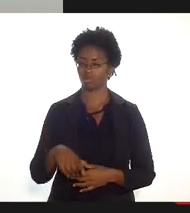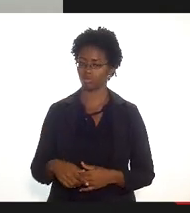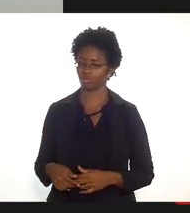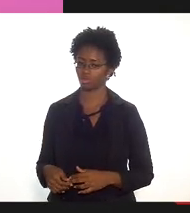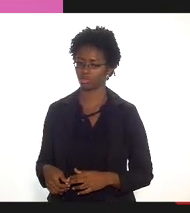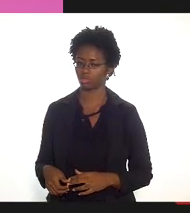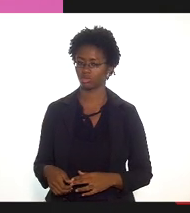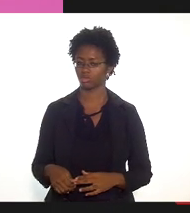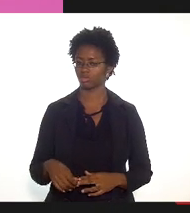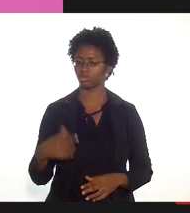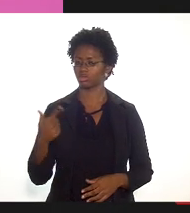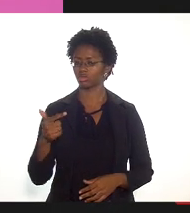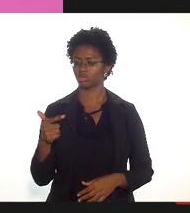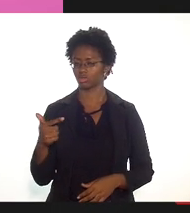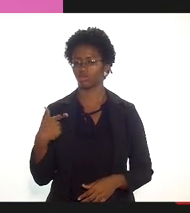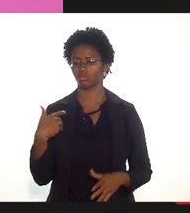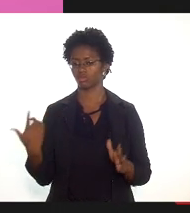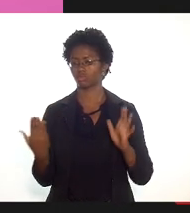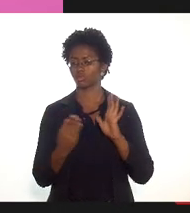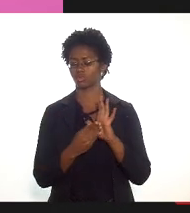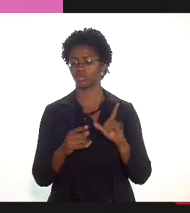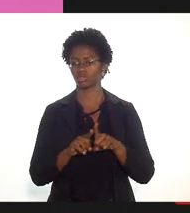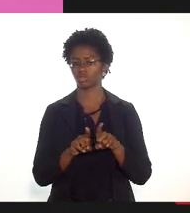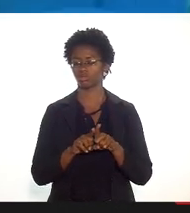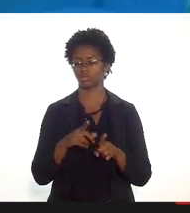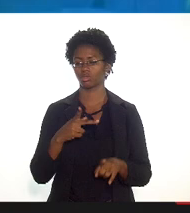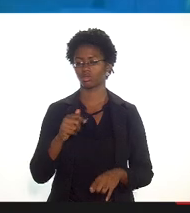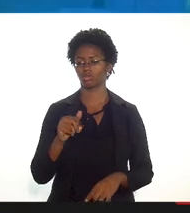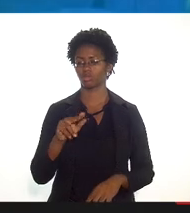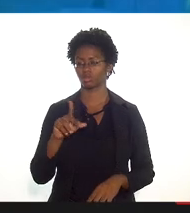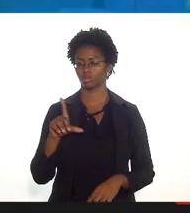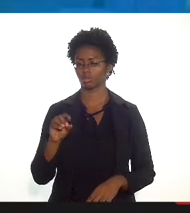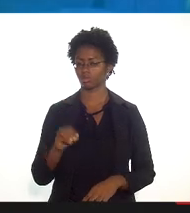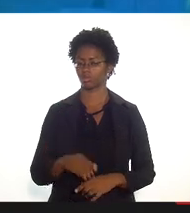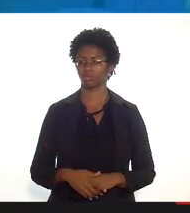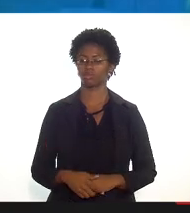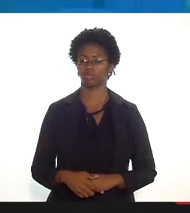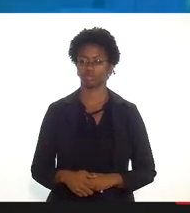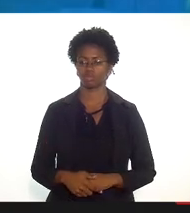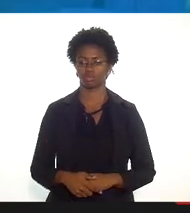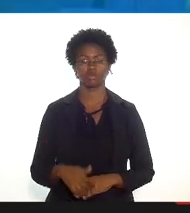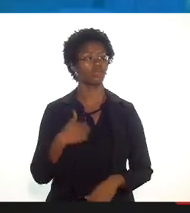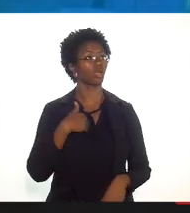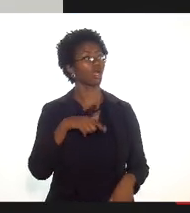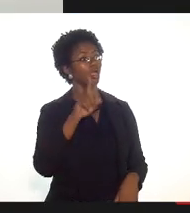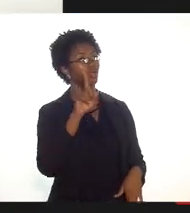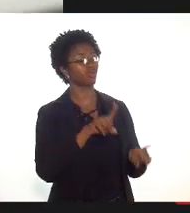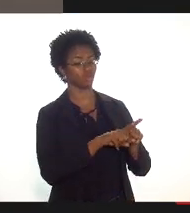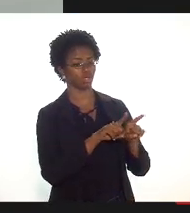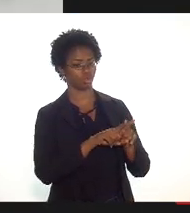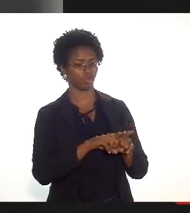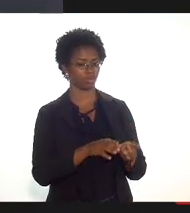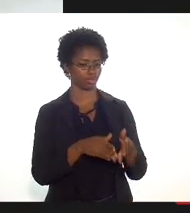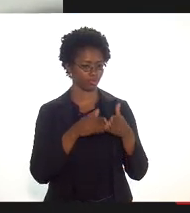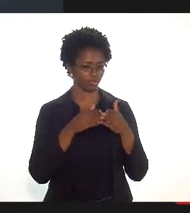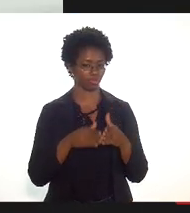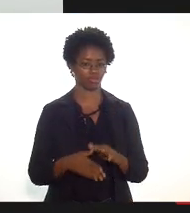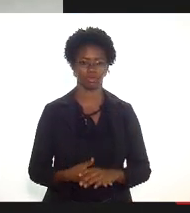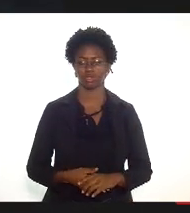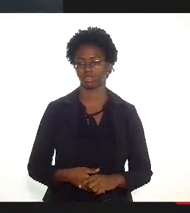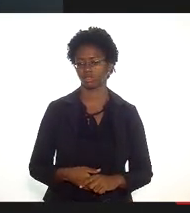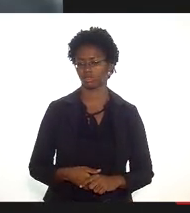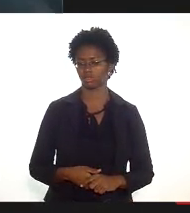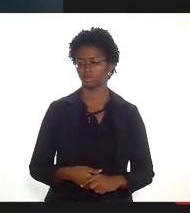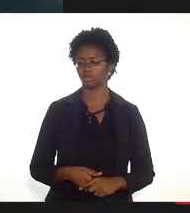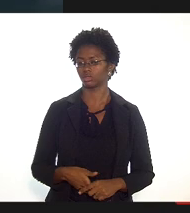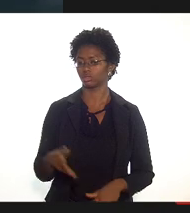Não, não chegou não, Paulo. Então, vou botar o Paulo. Que inscrito. Obrigado, foi na fila. Me inscreva também, Rejane. Ok. E depois deixa o Paulo Alex...